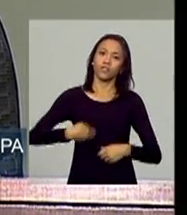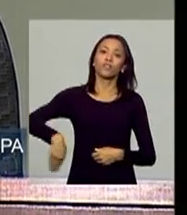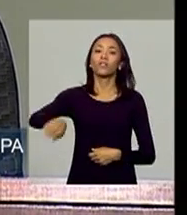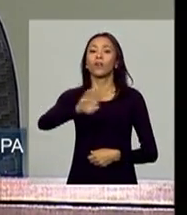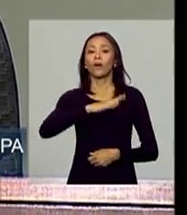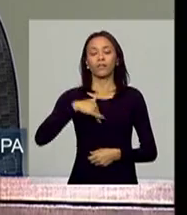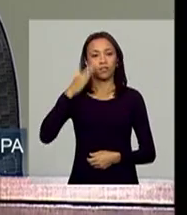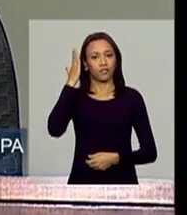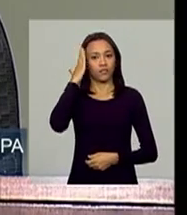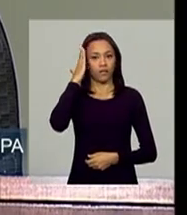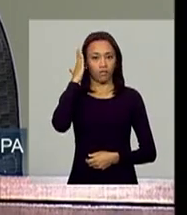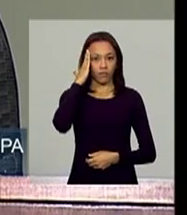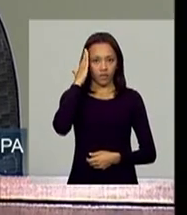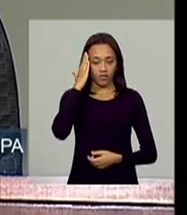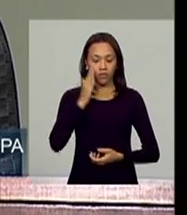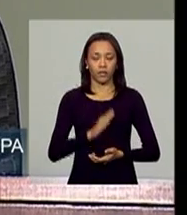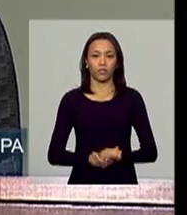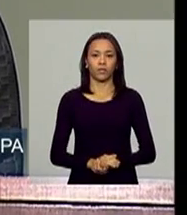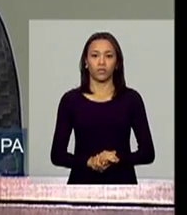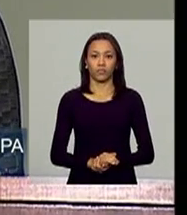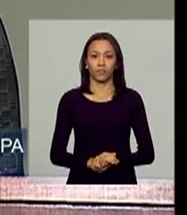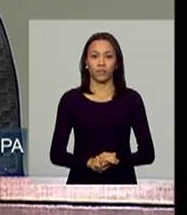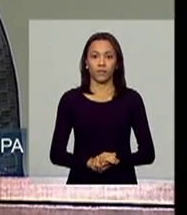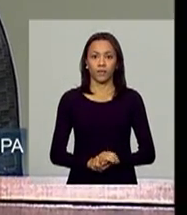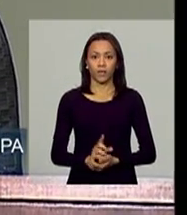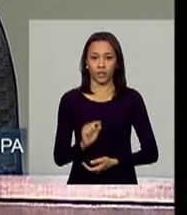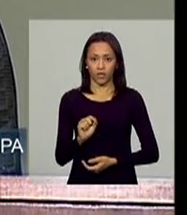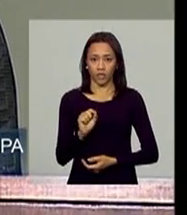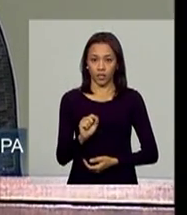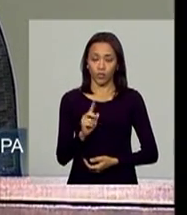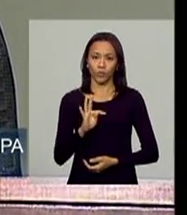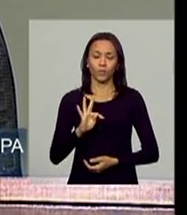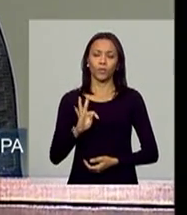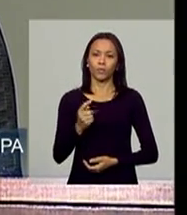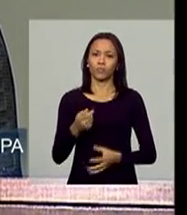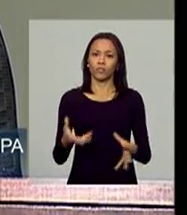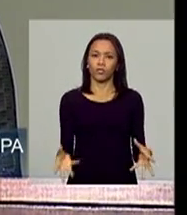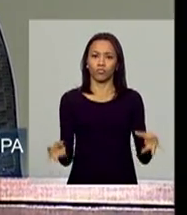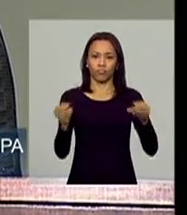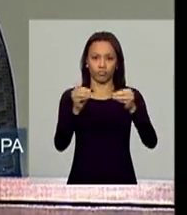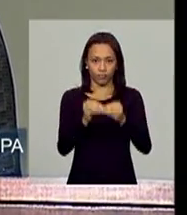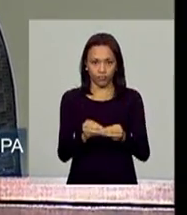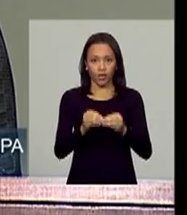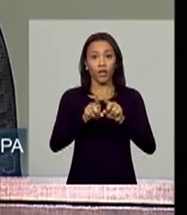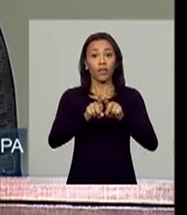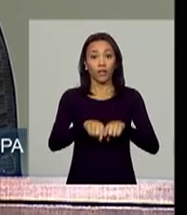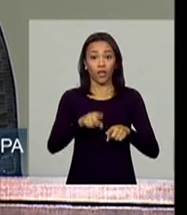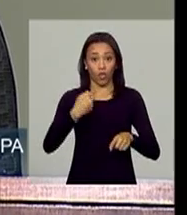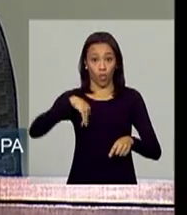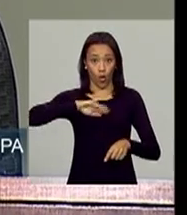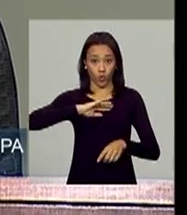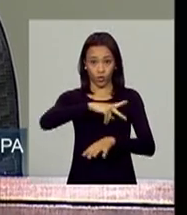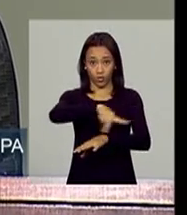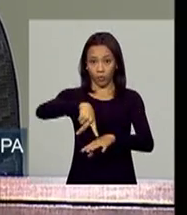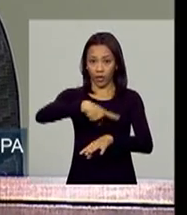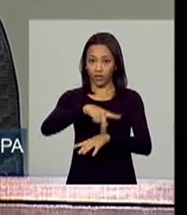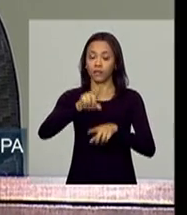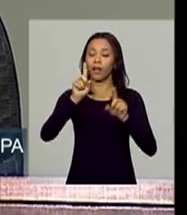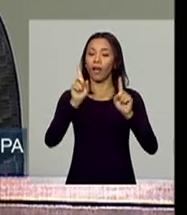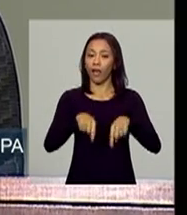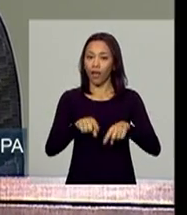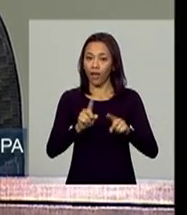reconhecermos que um dos maiores veios que compõem a nossa nação é formado pela